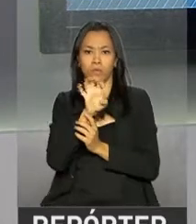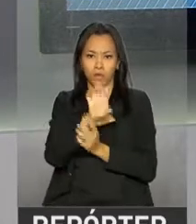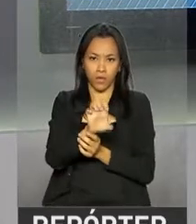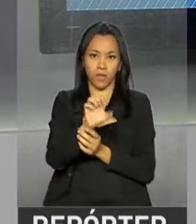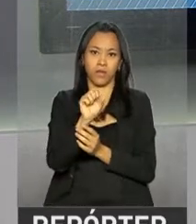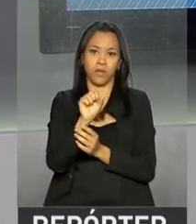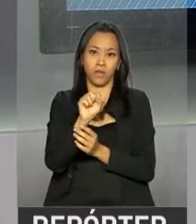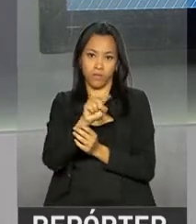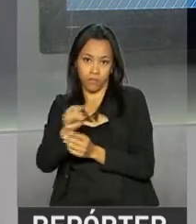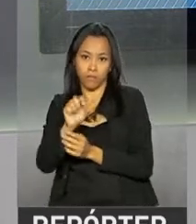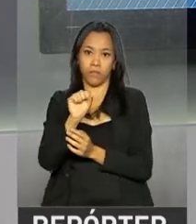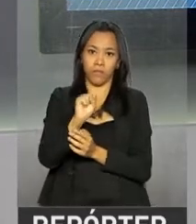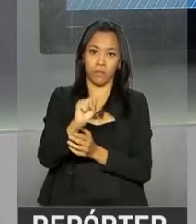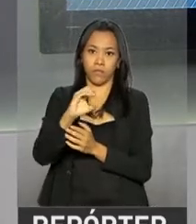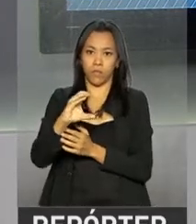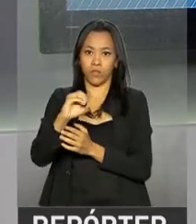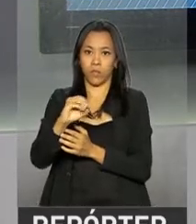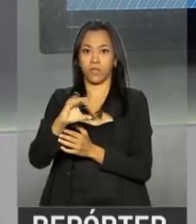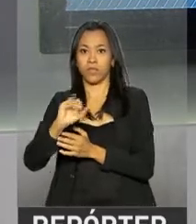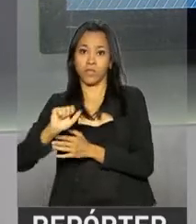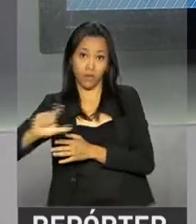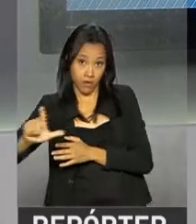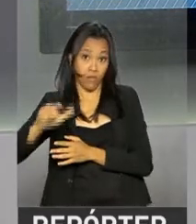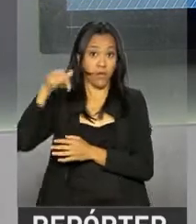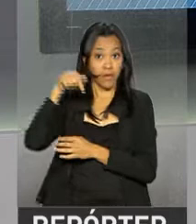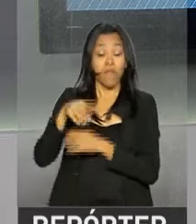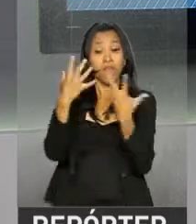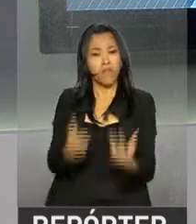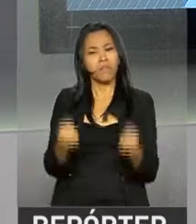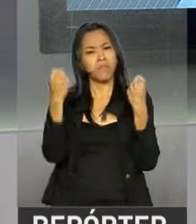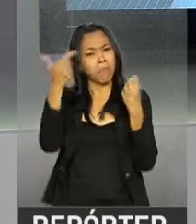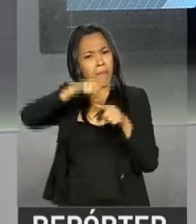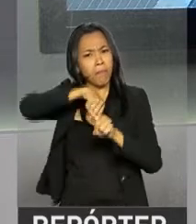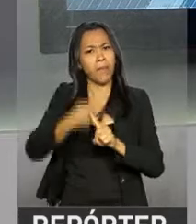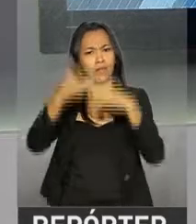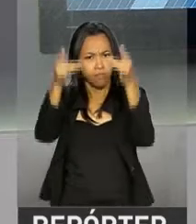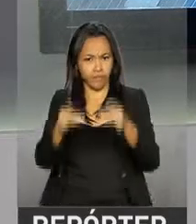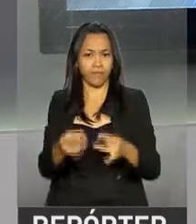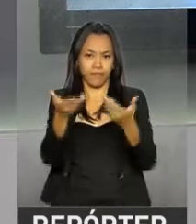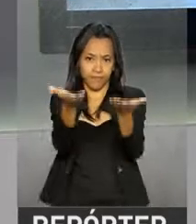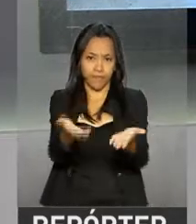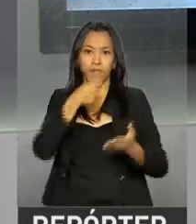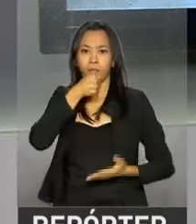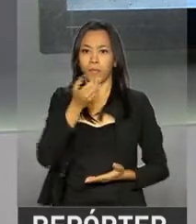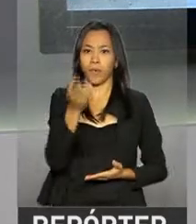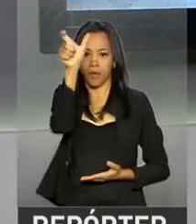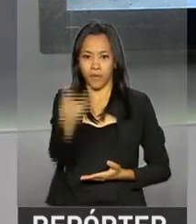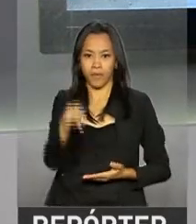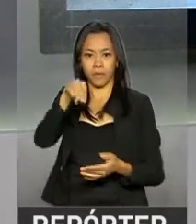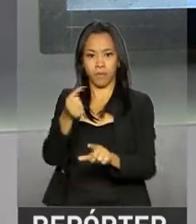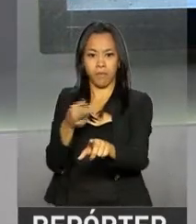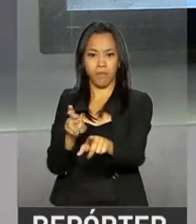previdenciárias e trabalhistas o chamado e social e nós vamos saber mais com a repórter marc lopez o la mar boa